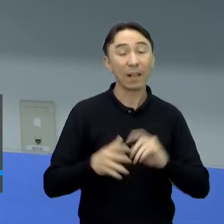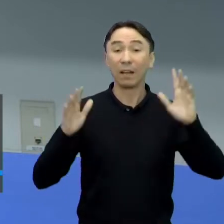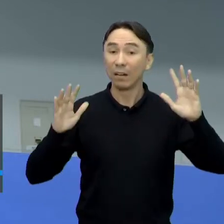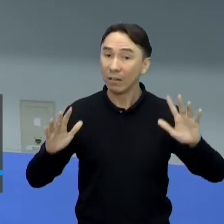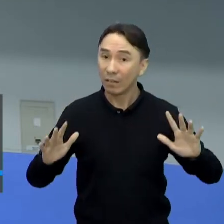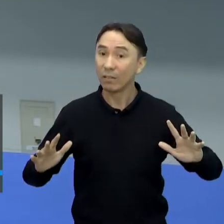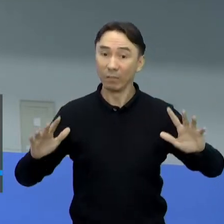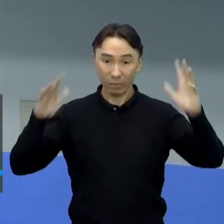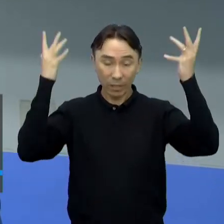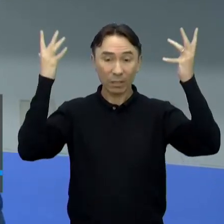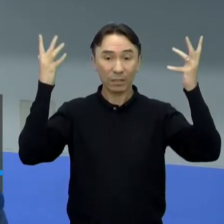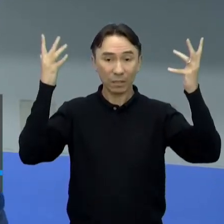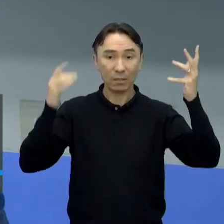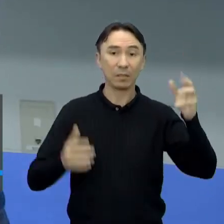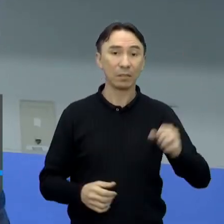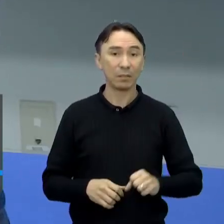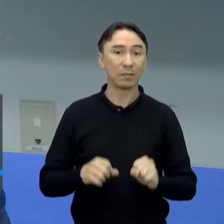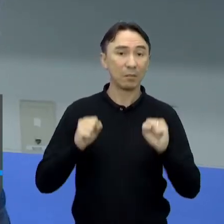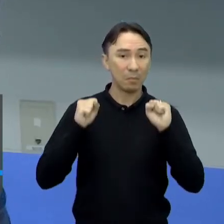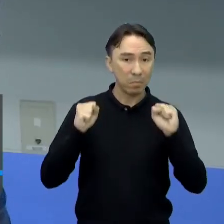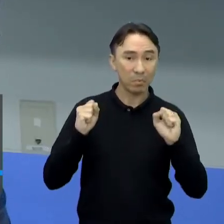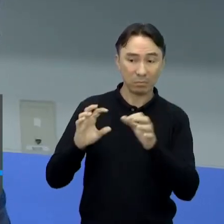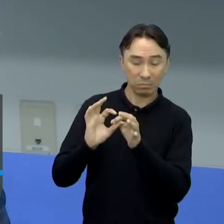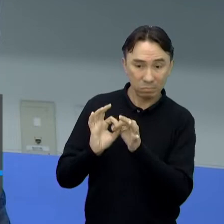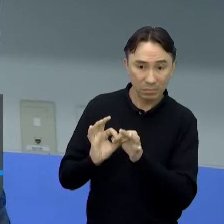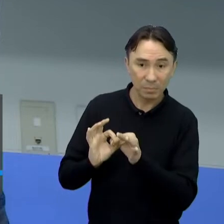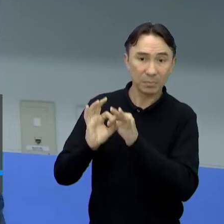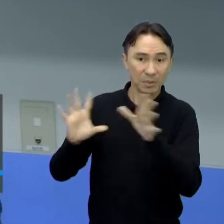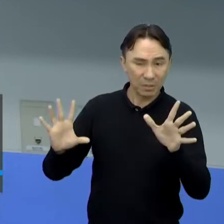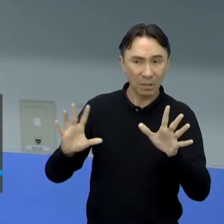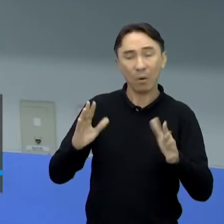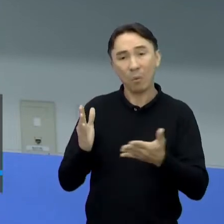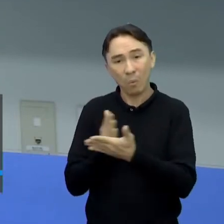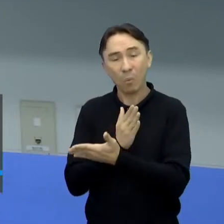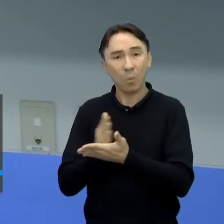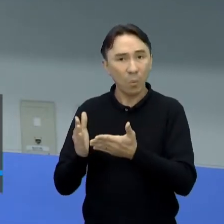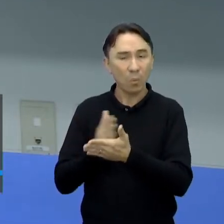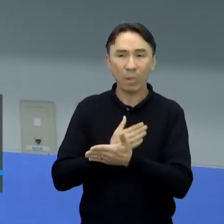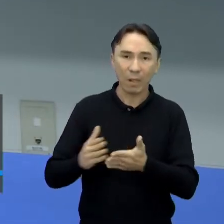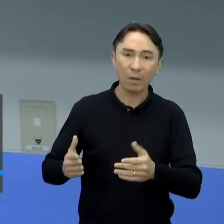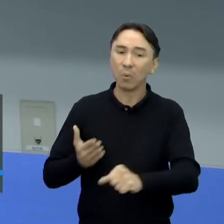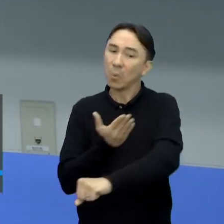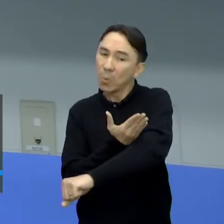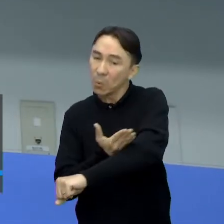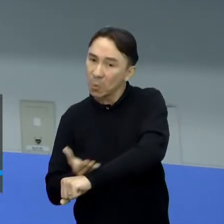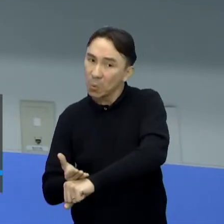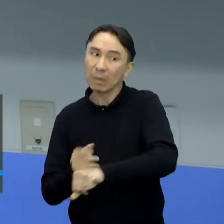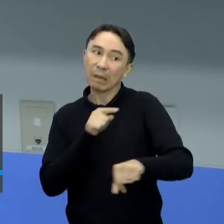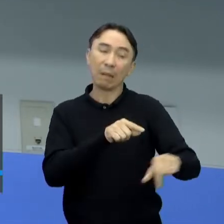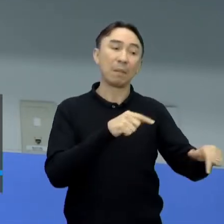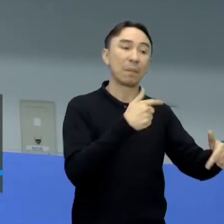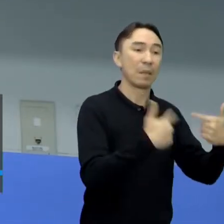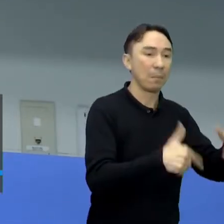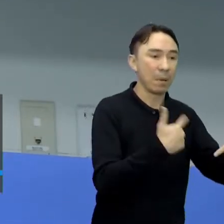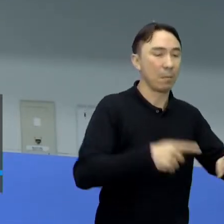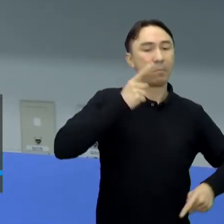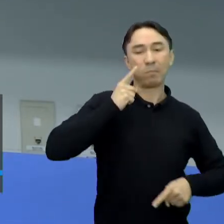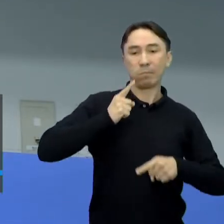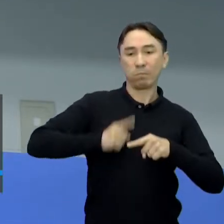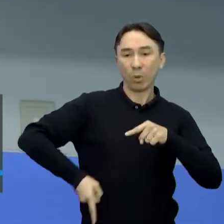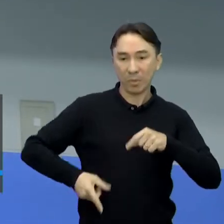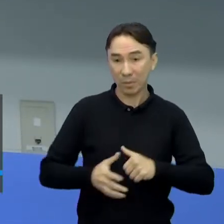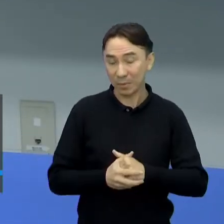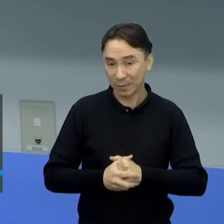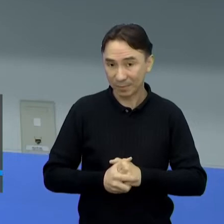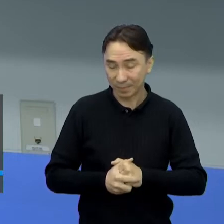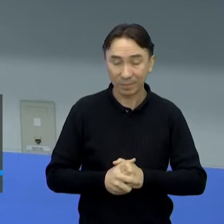no mundo do trabalho não seriam permitidas. Ficou claro? Na festa, se permite